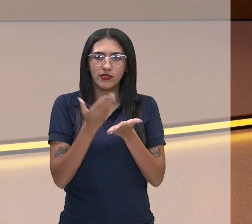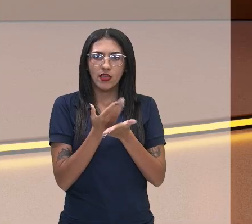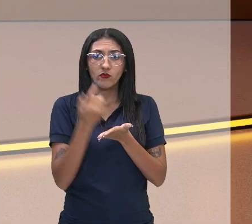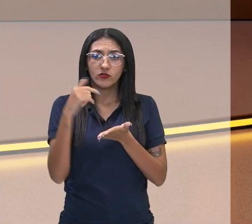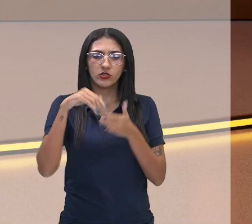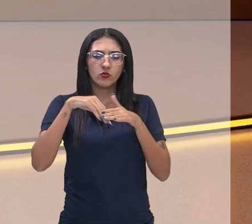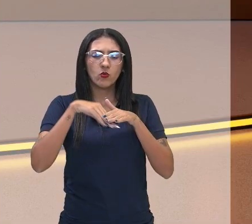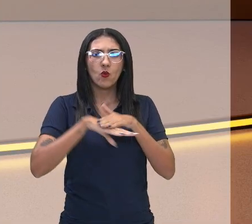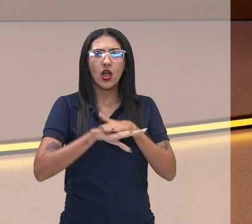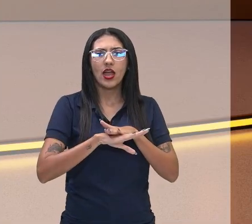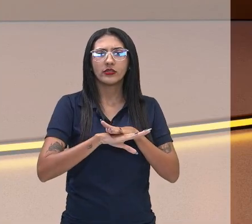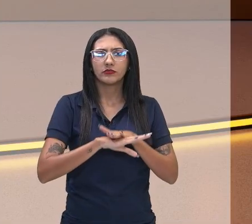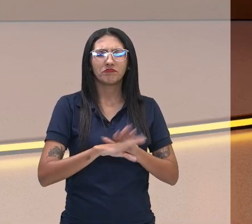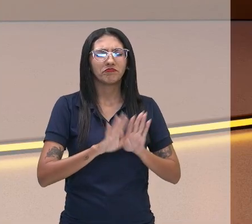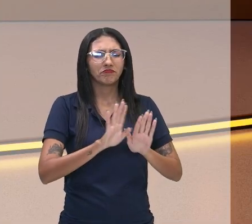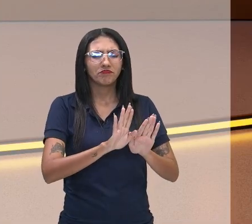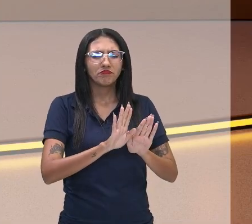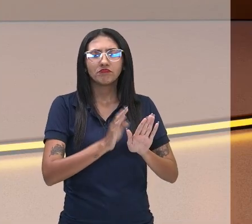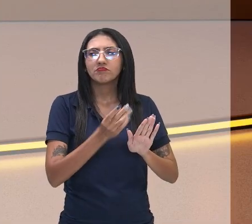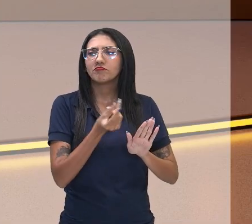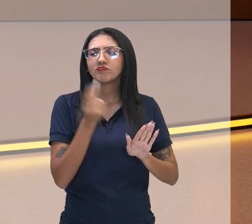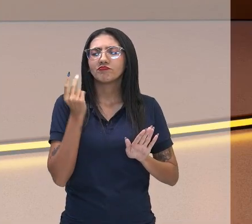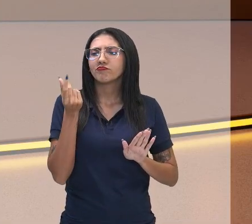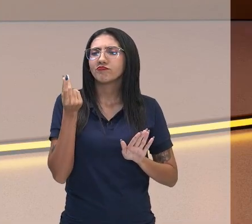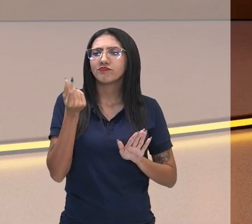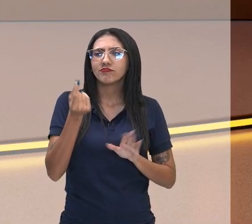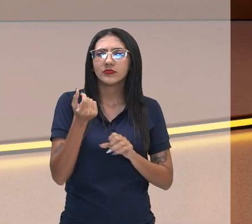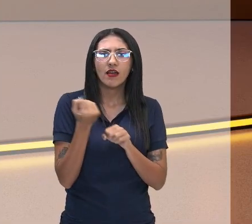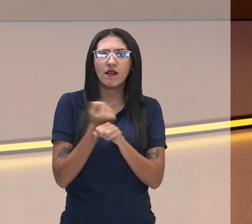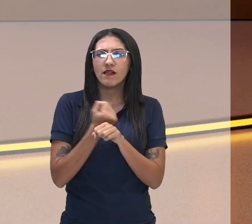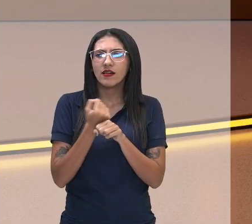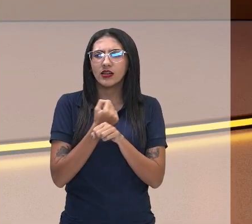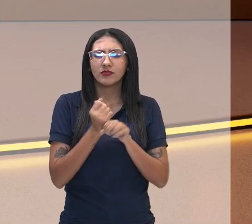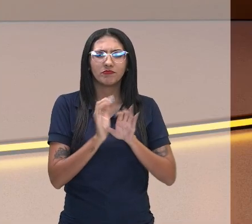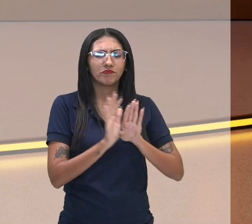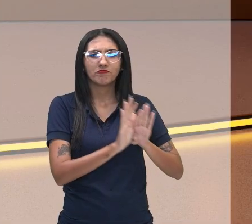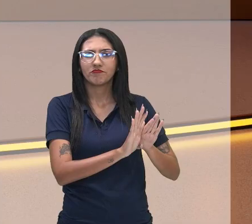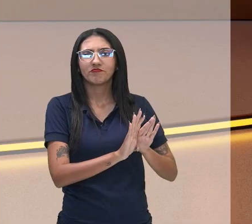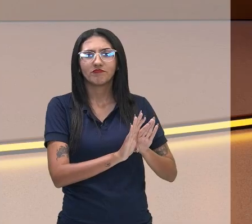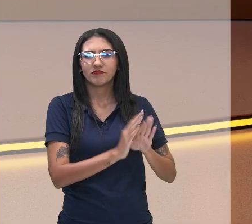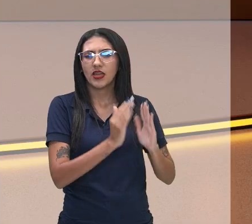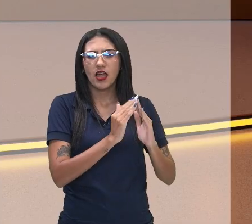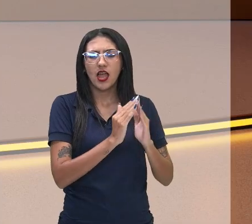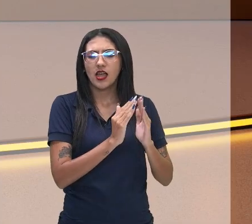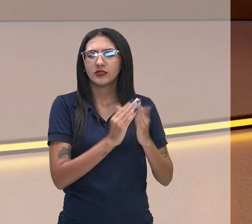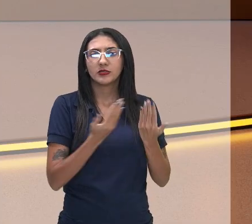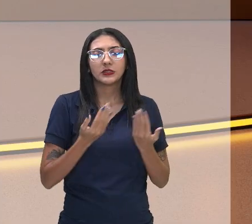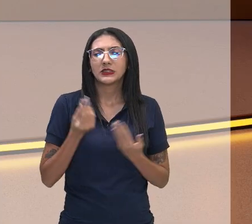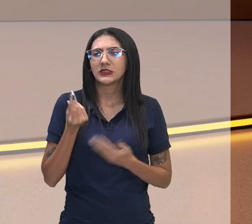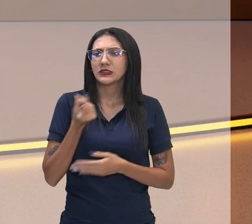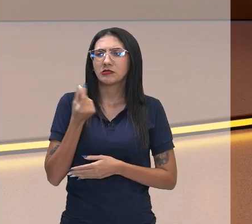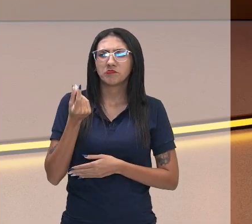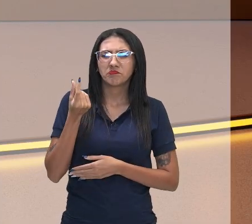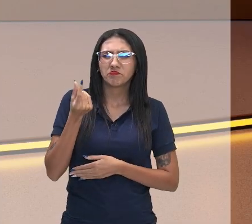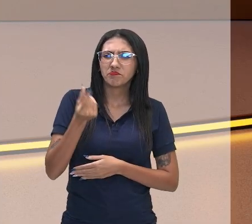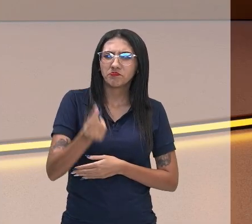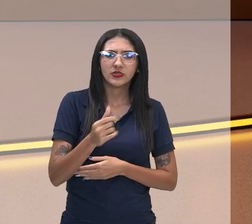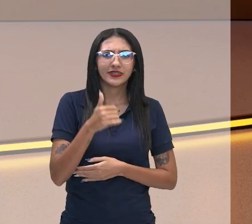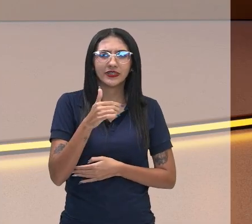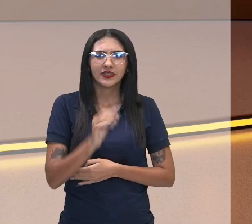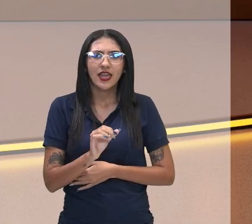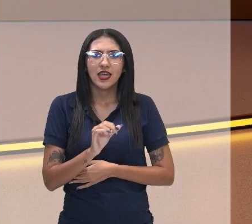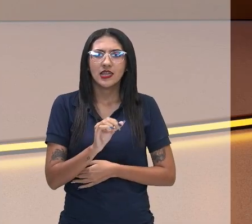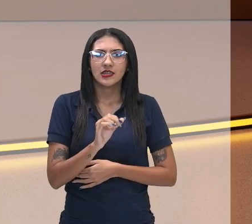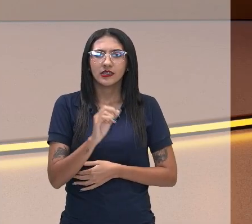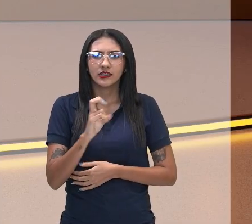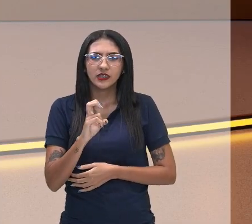em uma gaveta e esquece ele ali na sua casa, num canto, e depois de 10, 5,